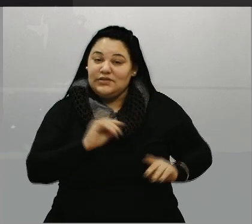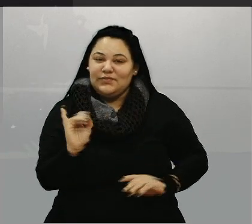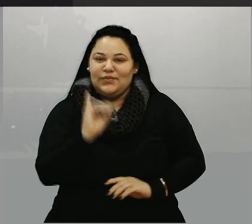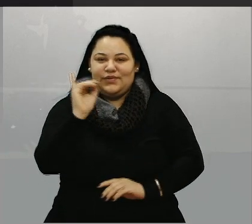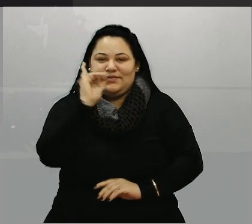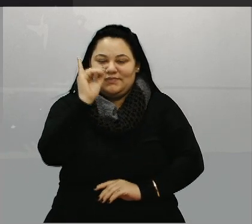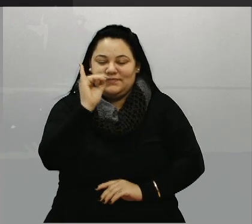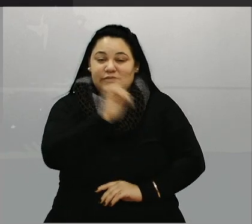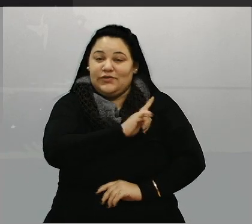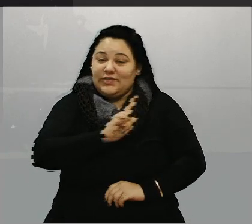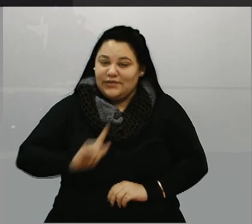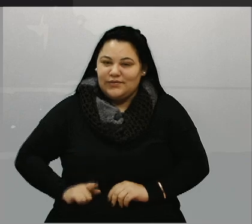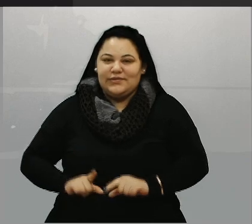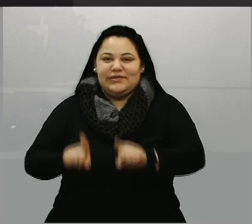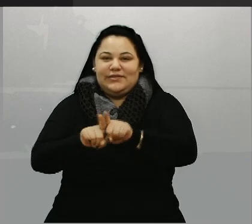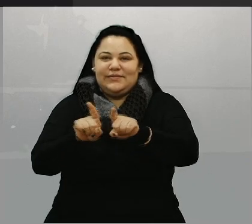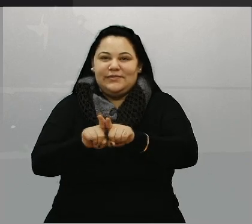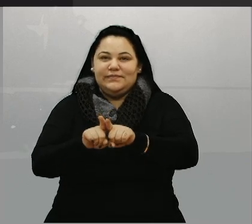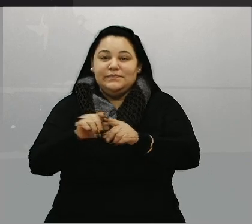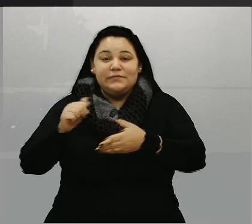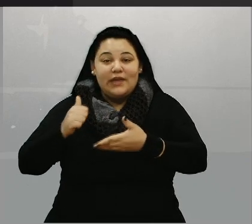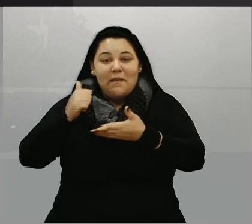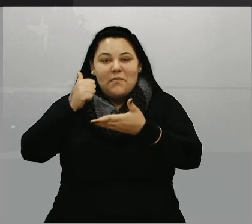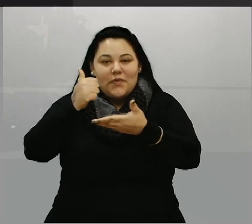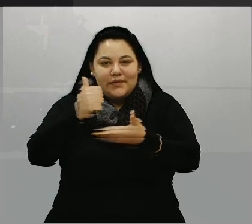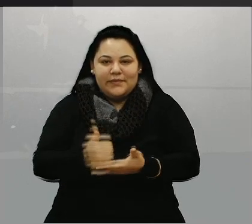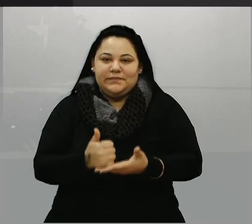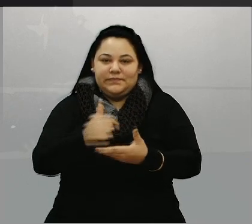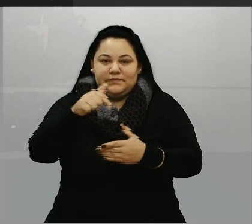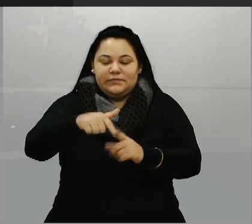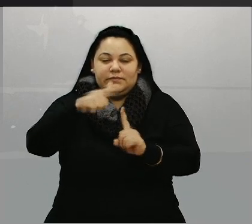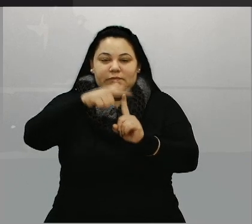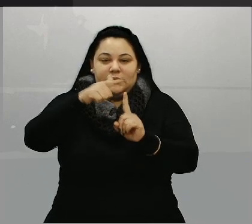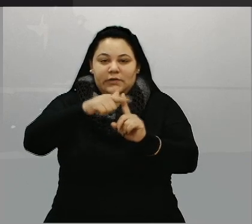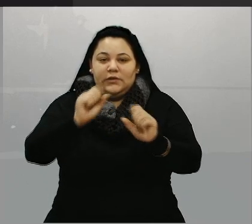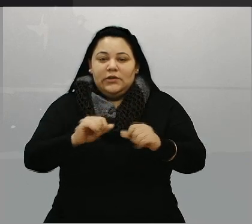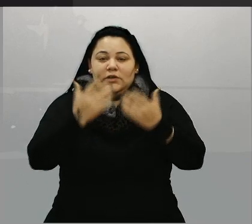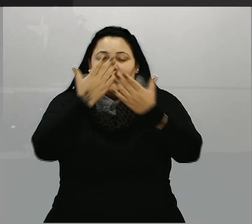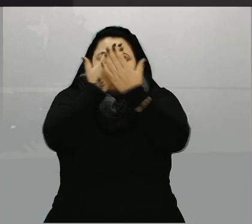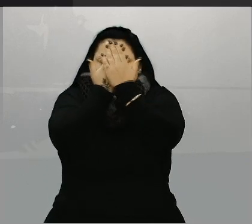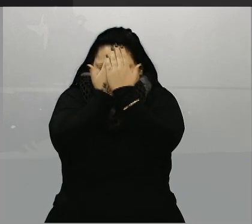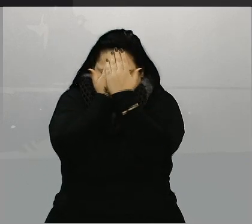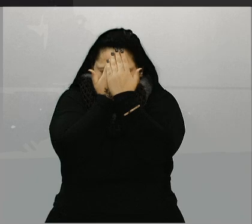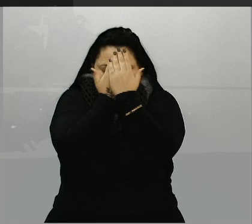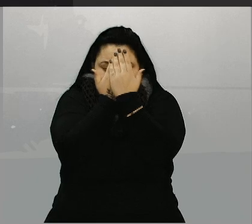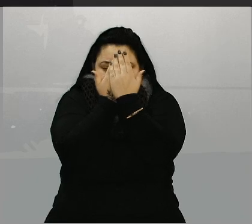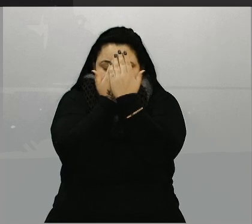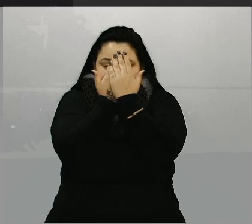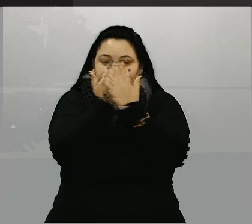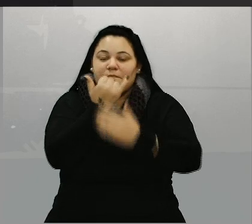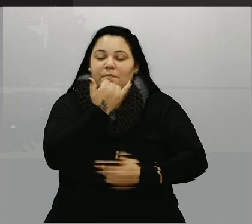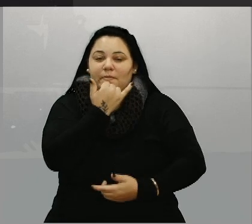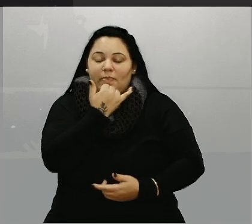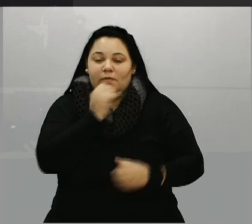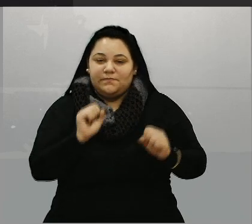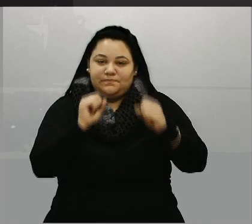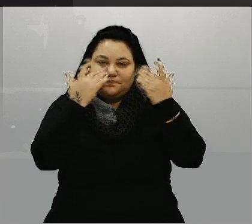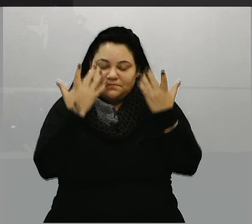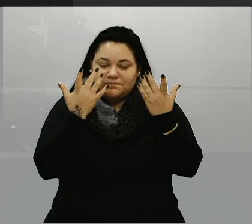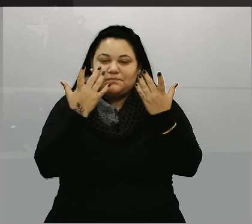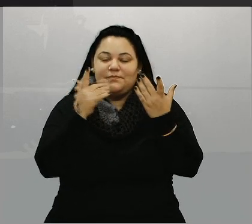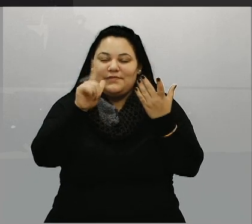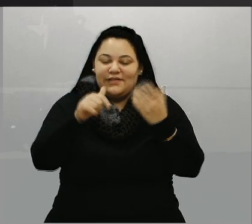os governadores, apoiar essas festas de interior, essas festas que vêm da origem da terra, que é o nosso